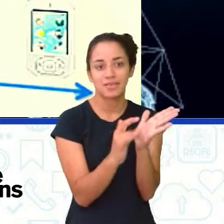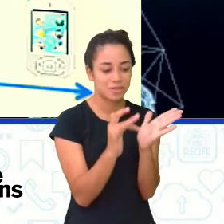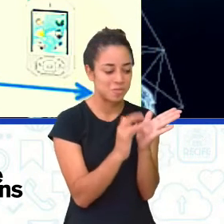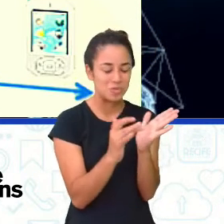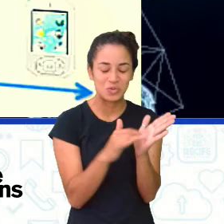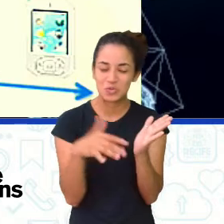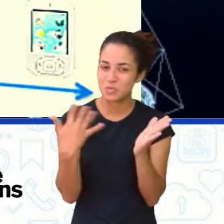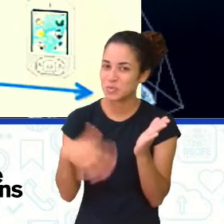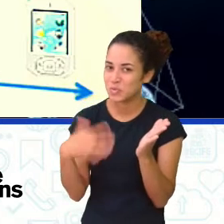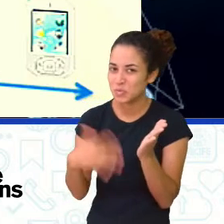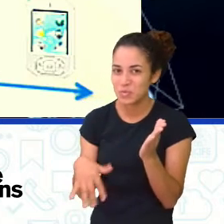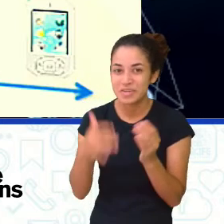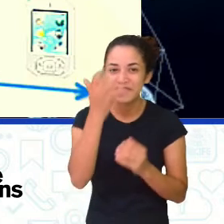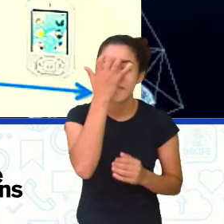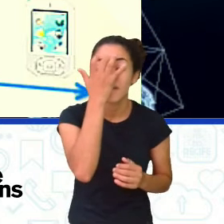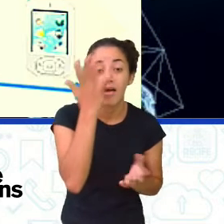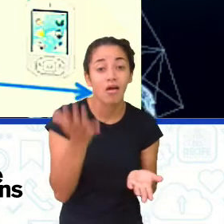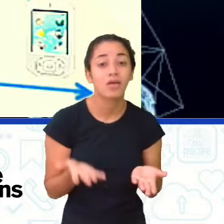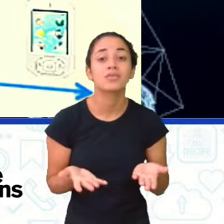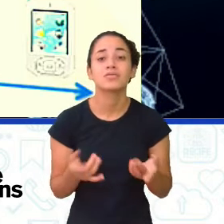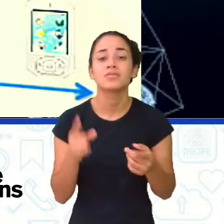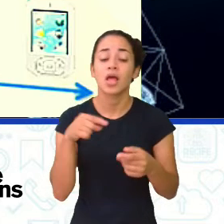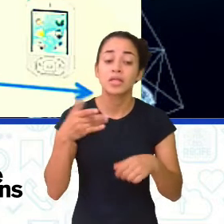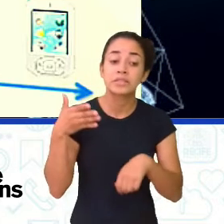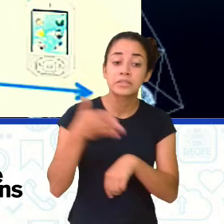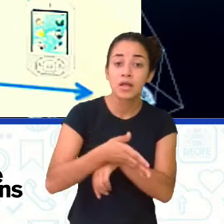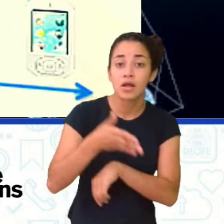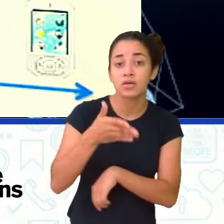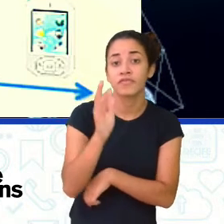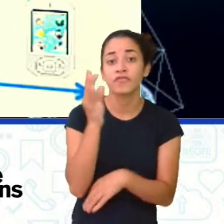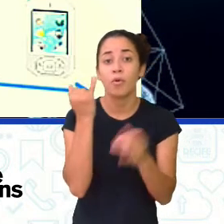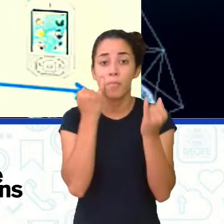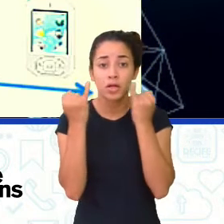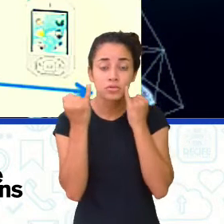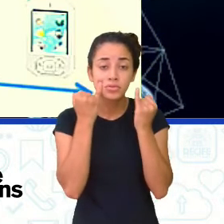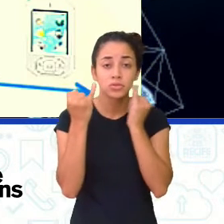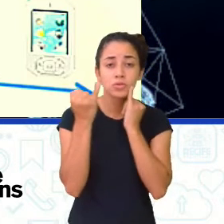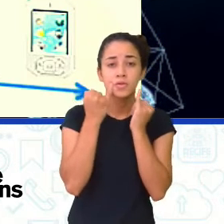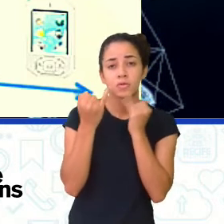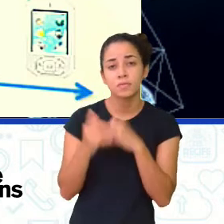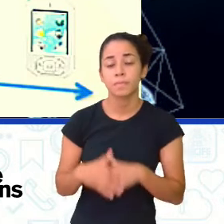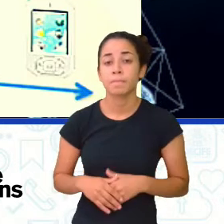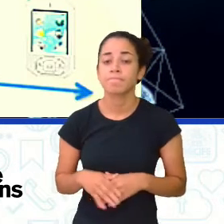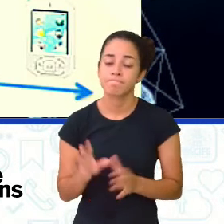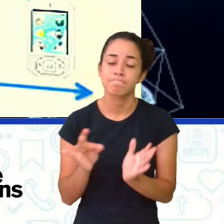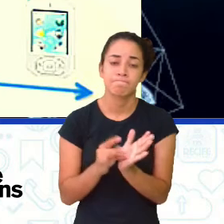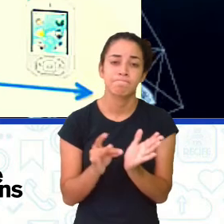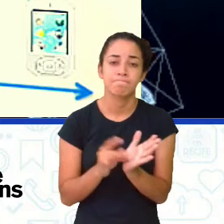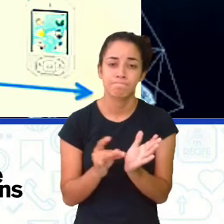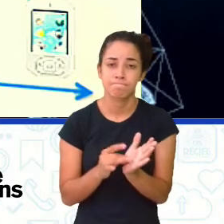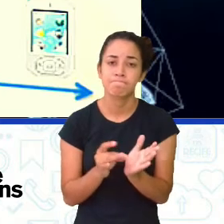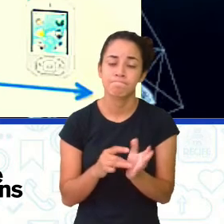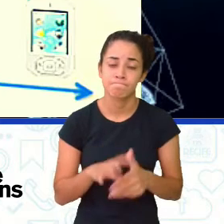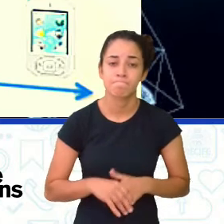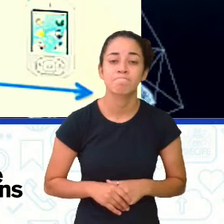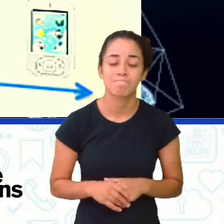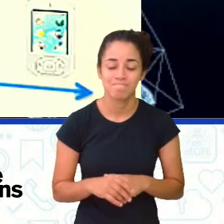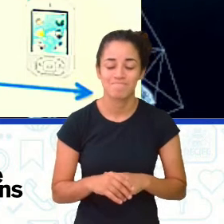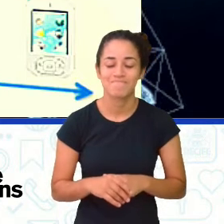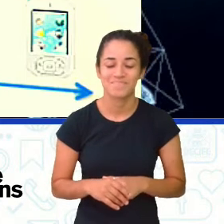estudante, né? Como facilitou o acesso à informação, né, professora? Verdade, Gilson. Diga, que dialogue um pouco,